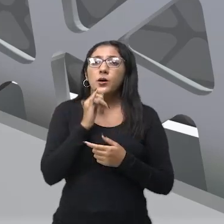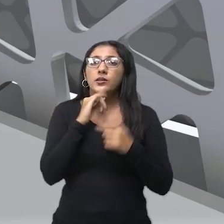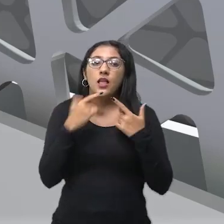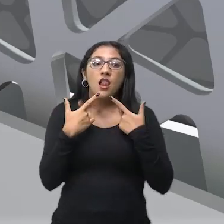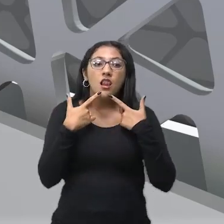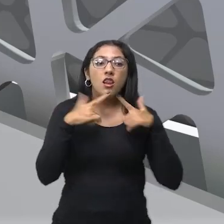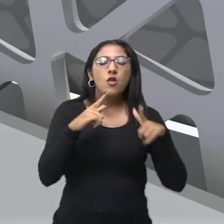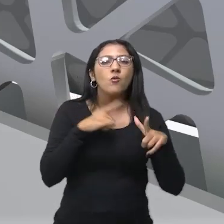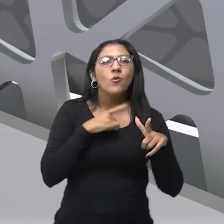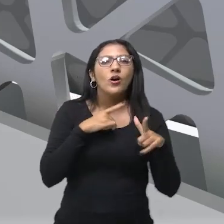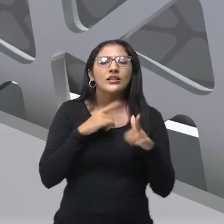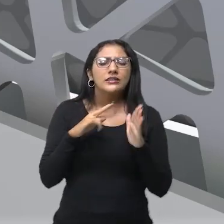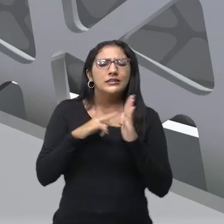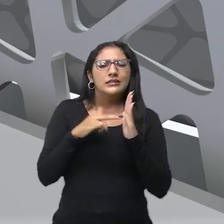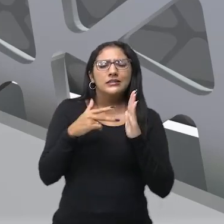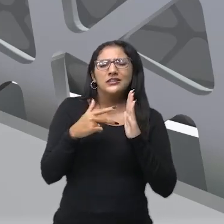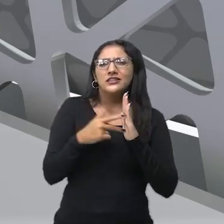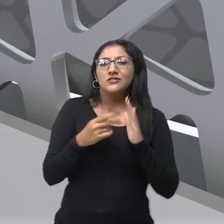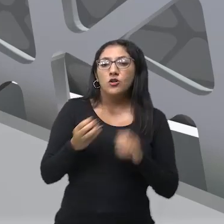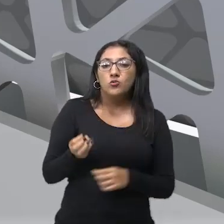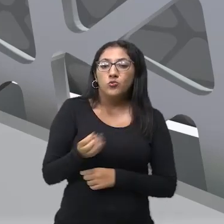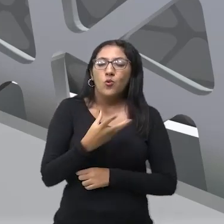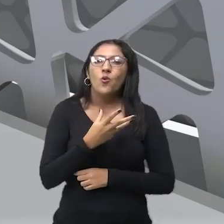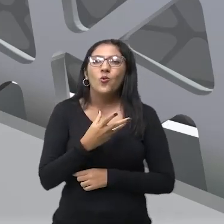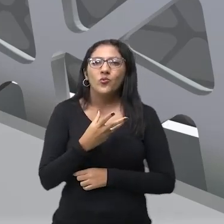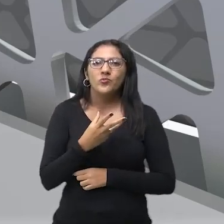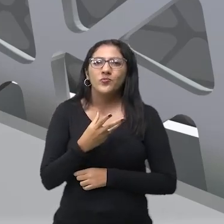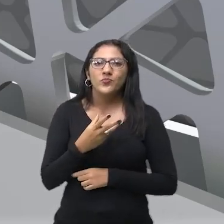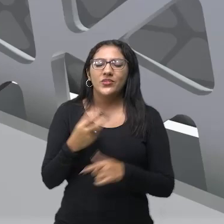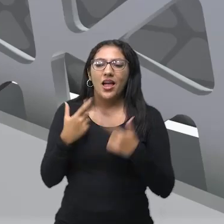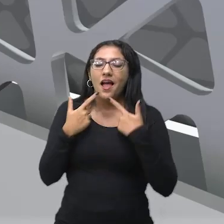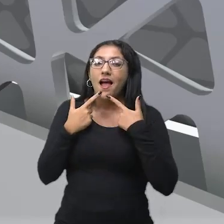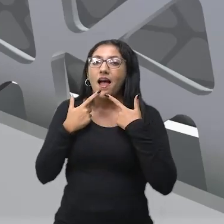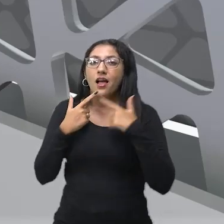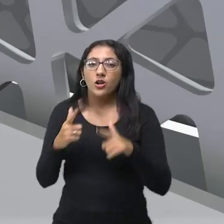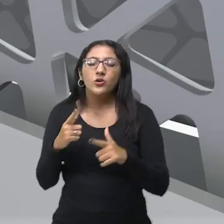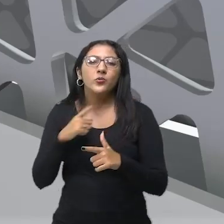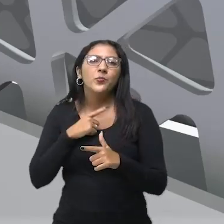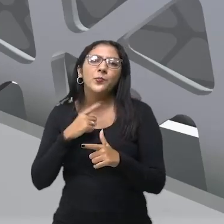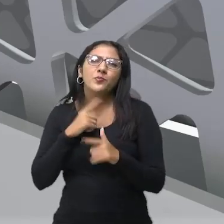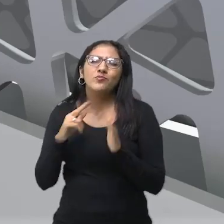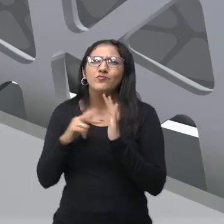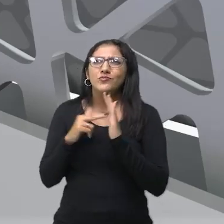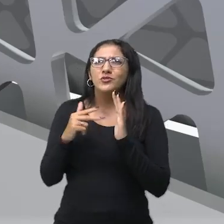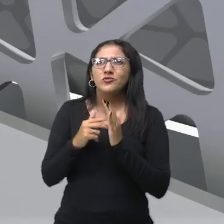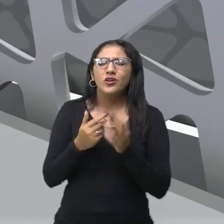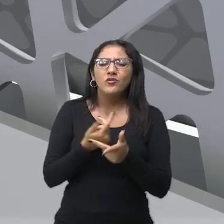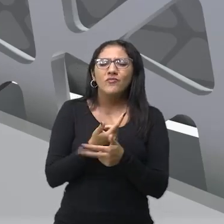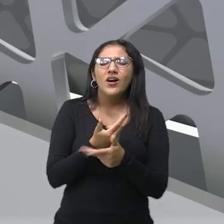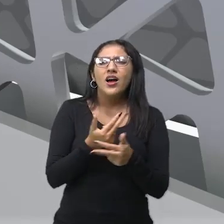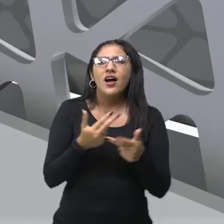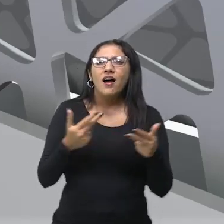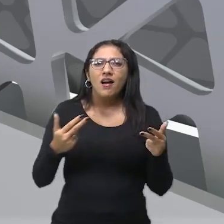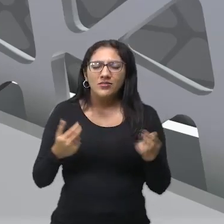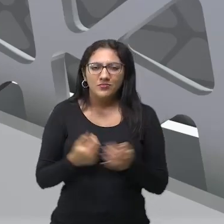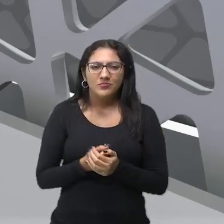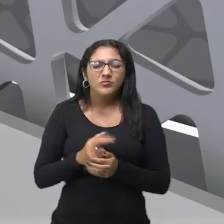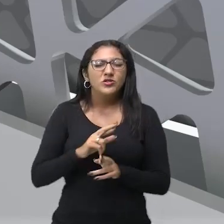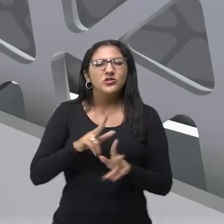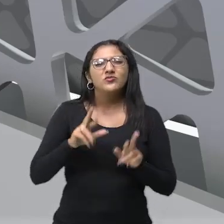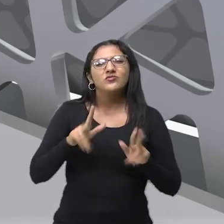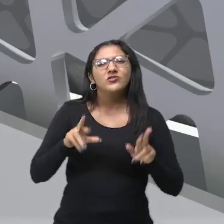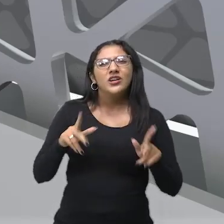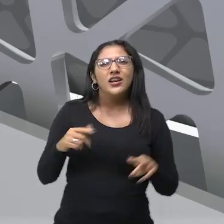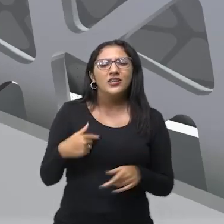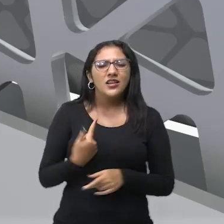ganha novos sentidos, quando a língua é usada para significar novas coisas, diferente daquilo do